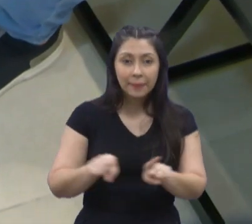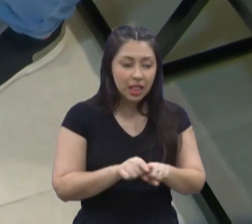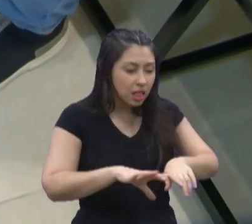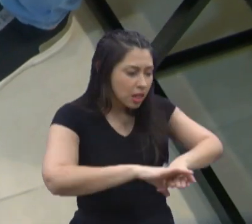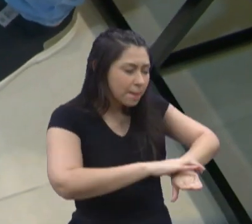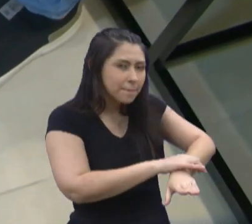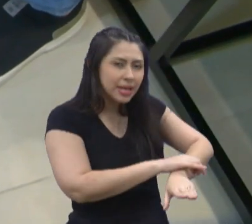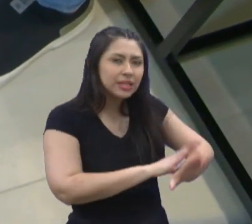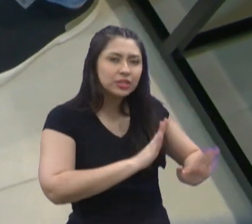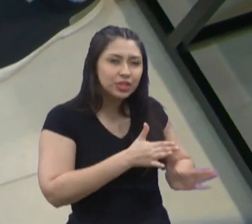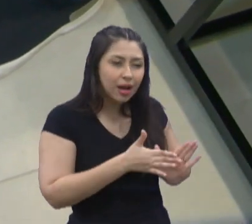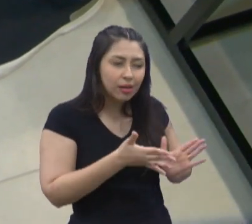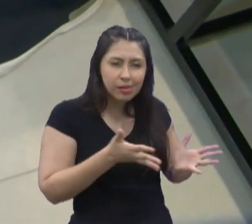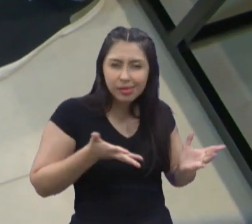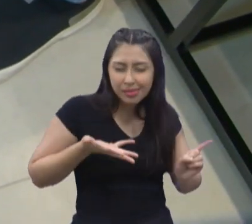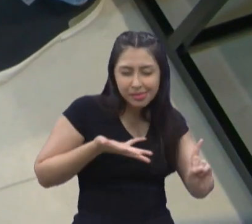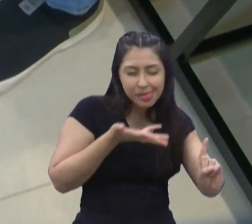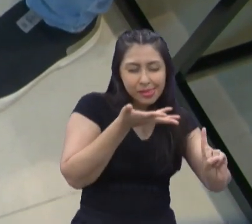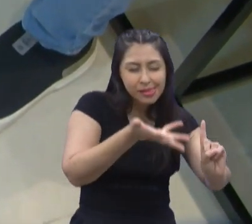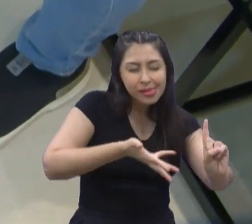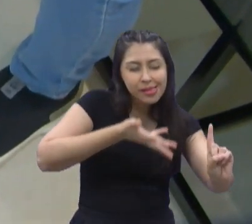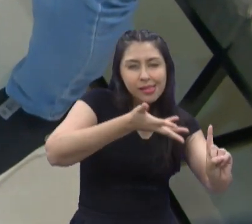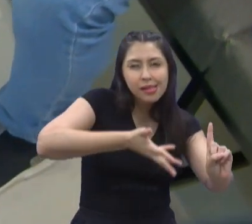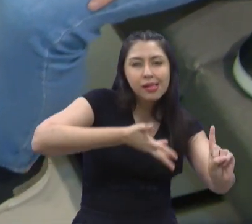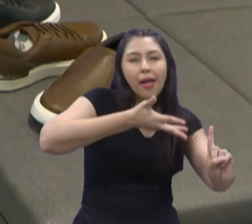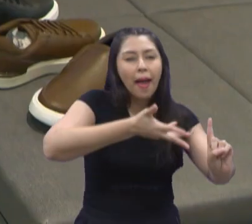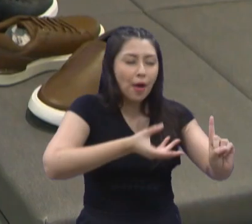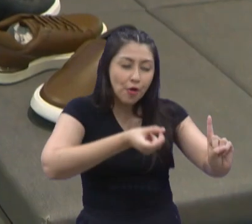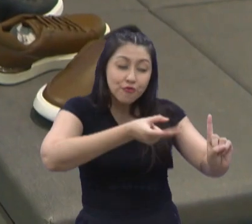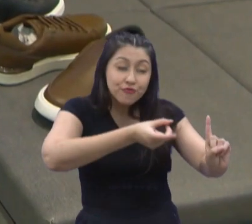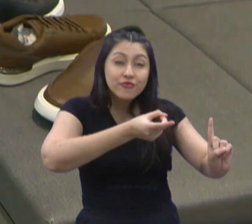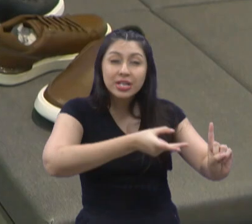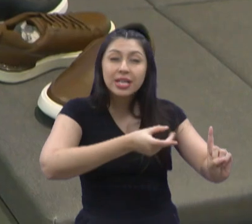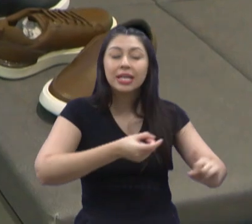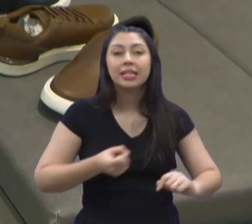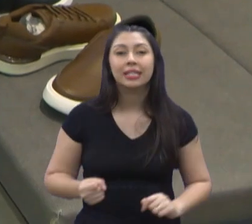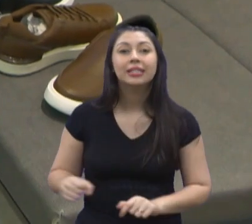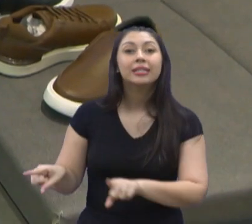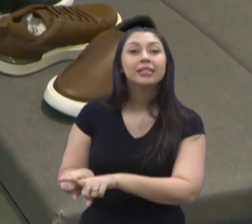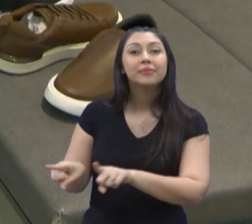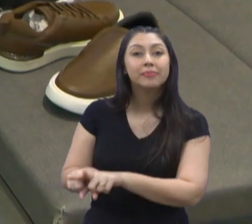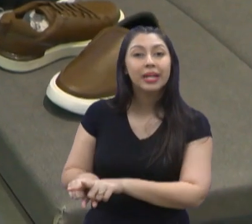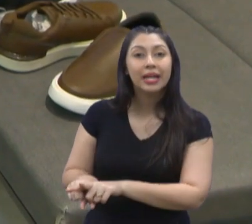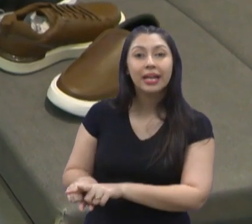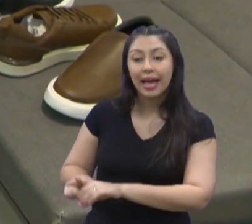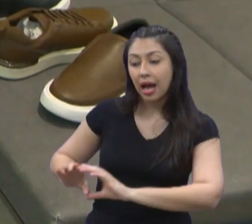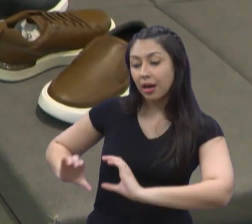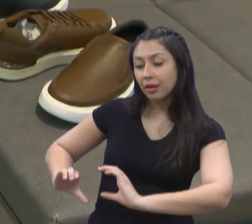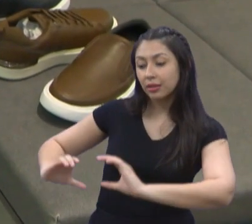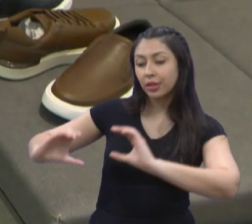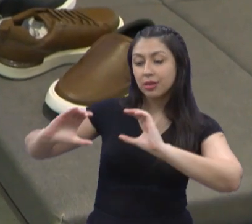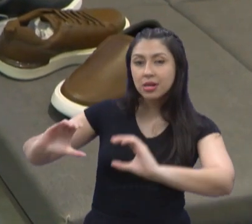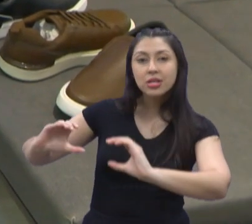de leque, porque eu tenho a necessidade de também levar essa meia nova. E aqui também a questão da caixa organizada, é caixa